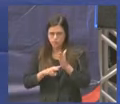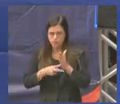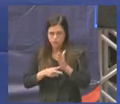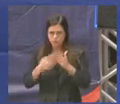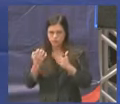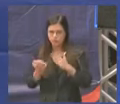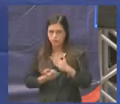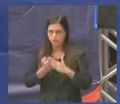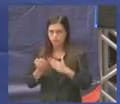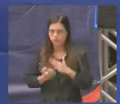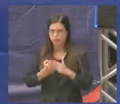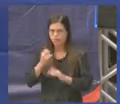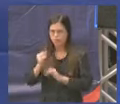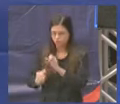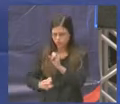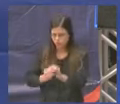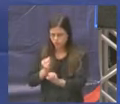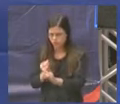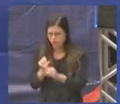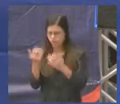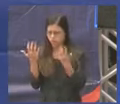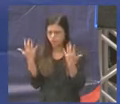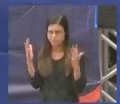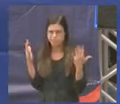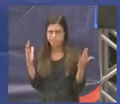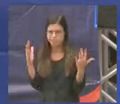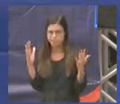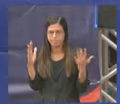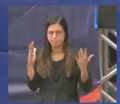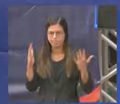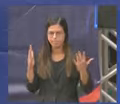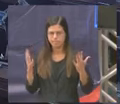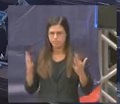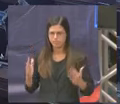de Informática. Uma salva de palmas.